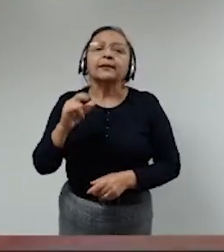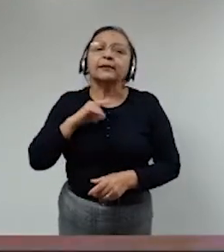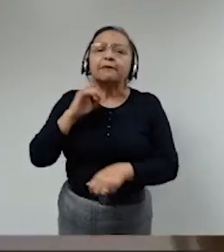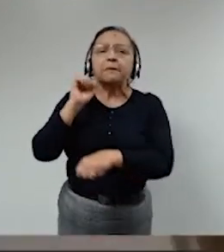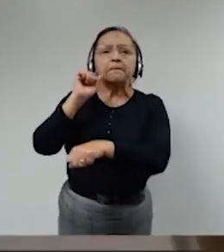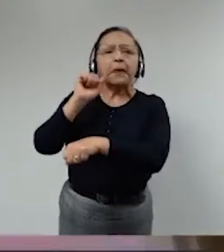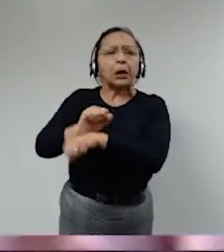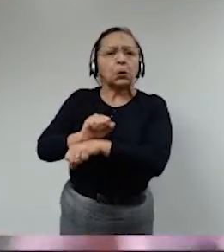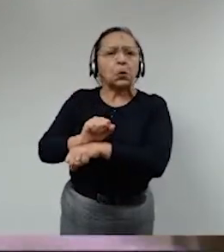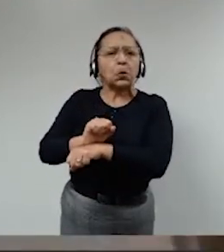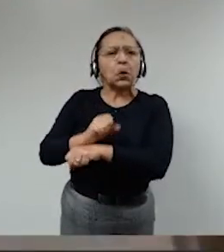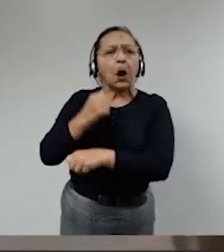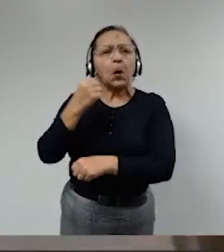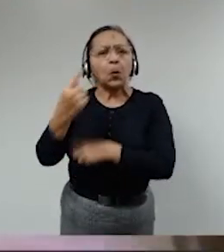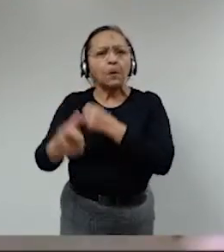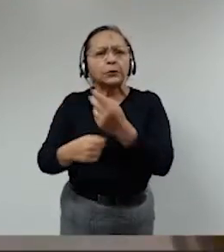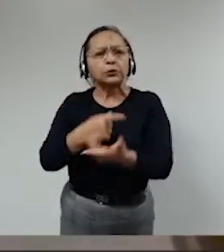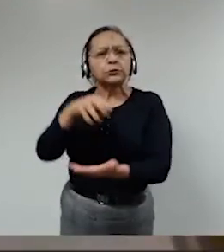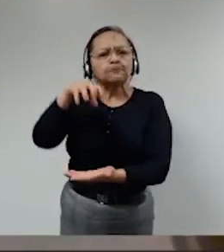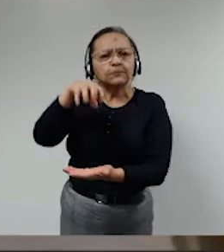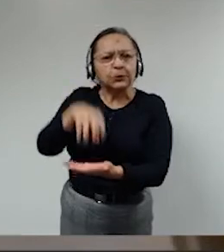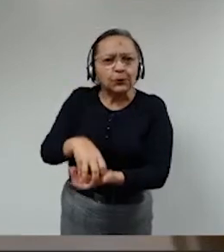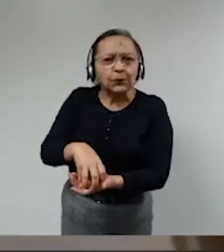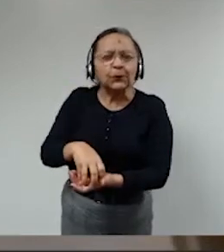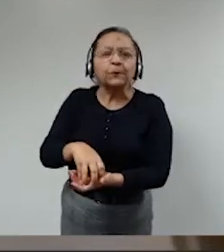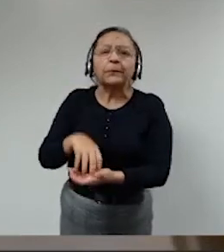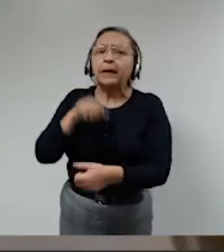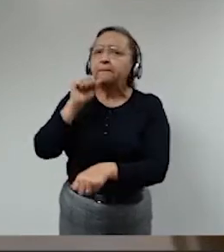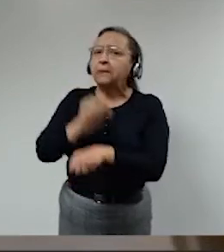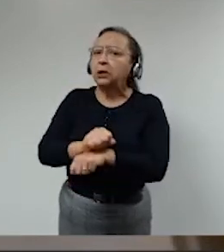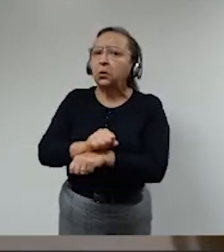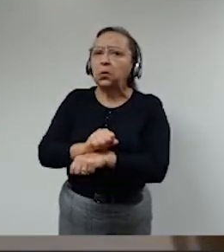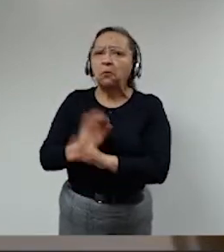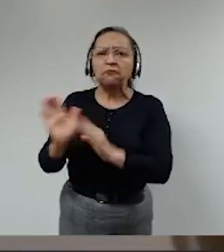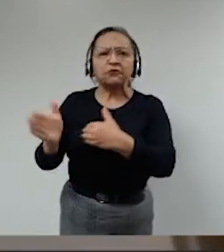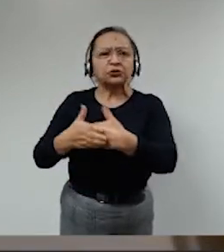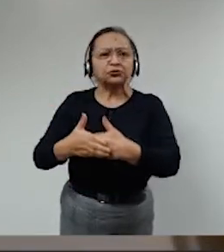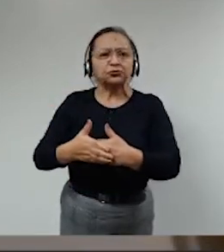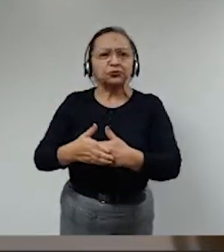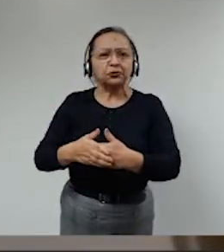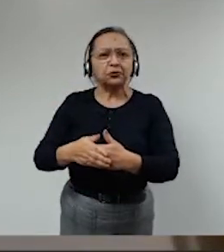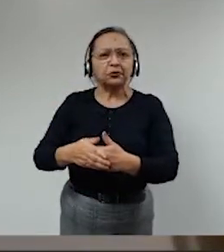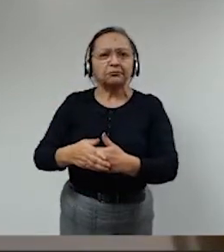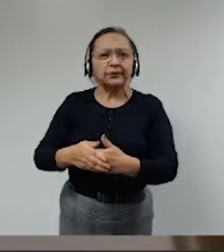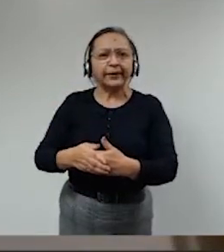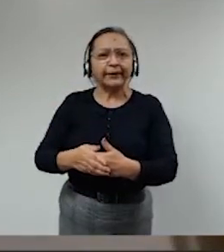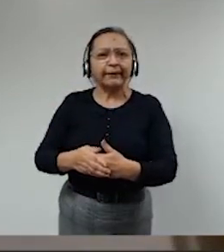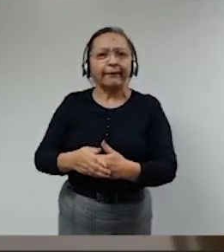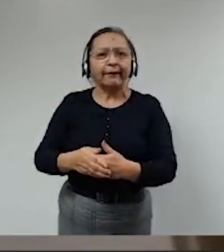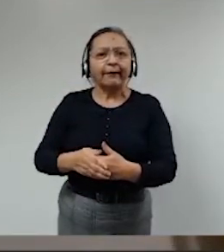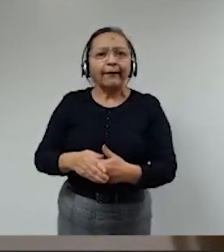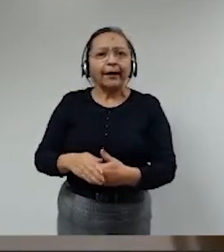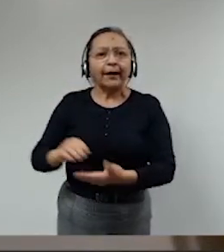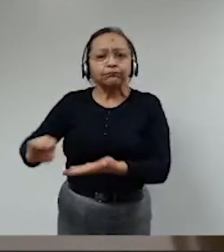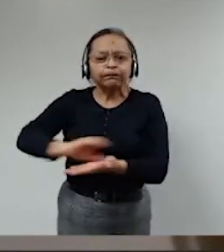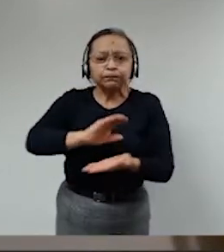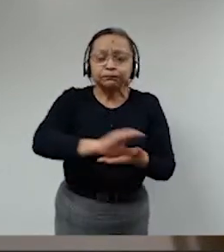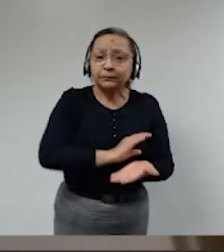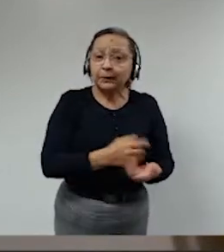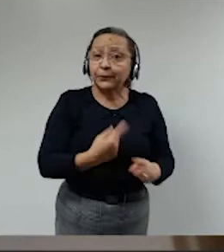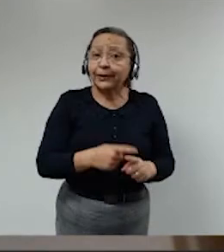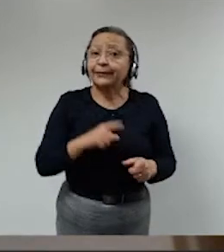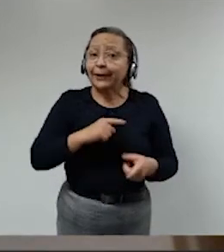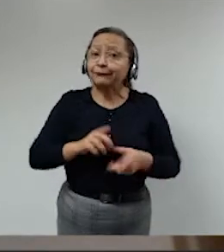drenagem, enfim, da canalização dos recursos para o setor, para as produtoras, porque houve uma divergência